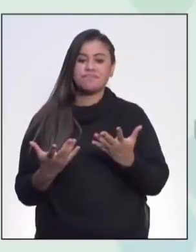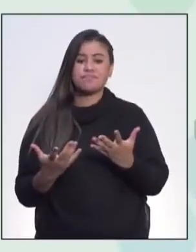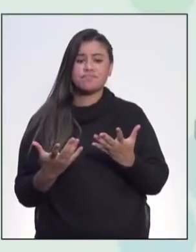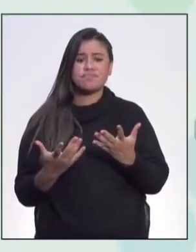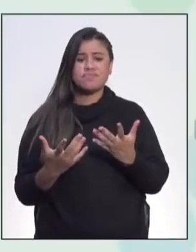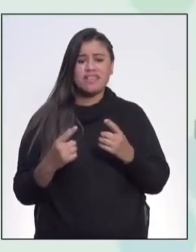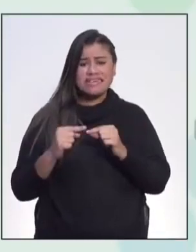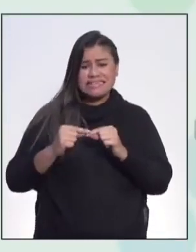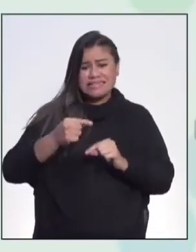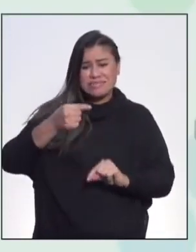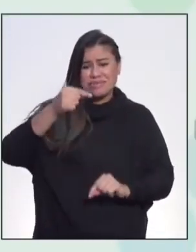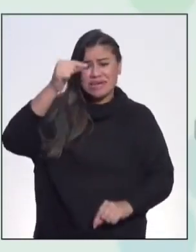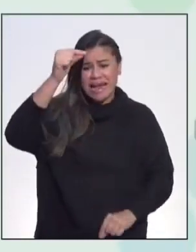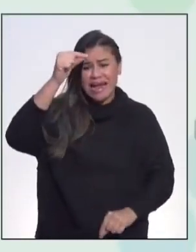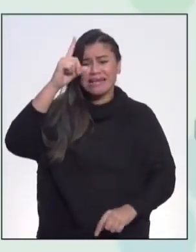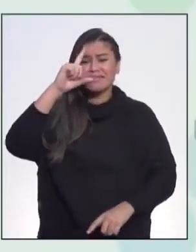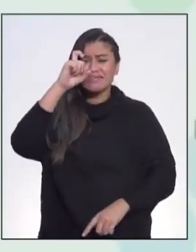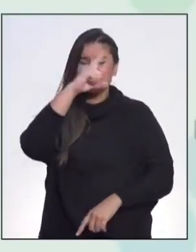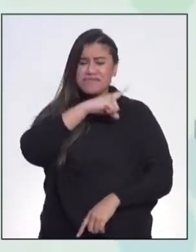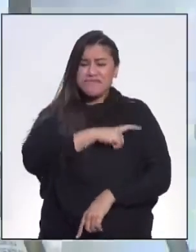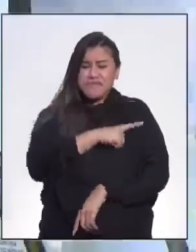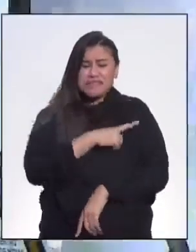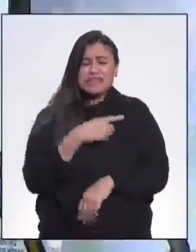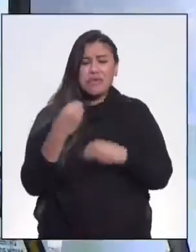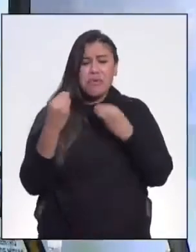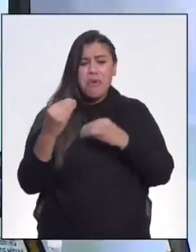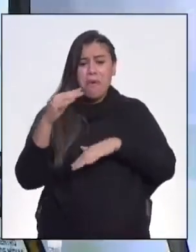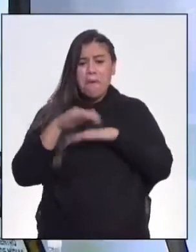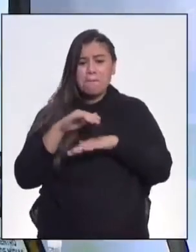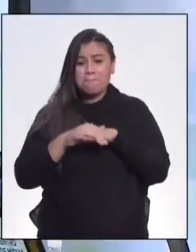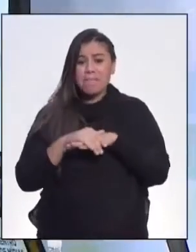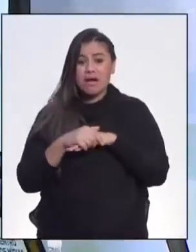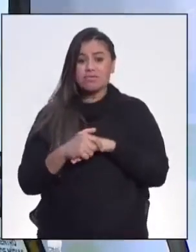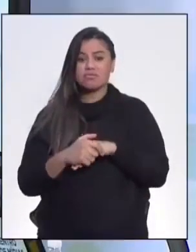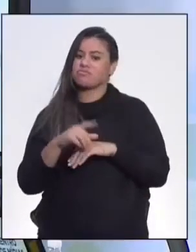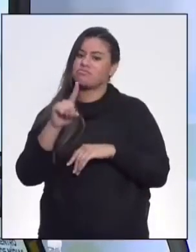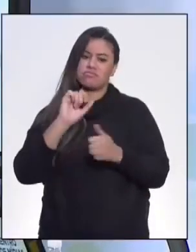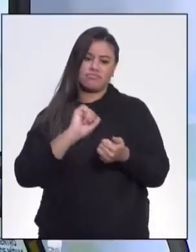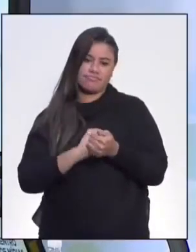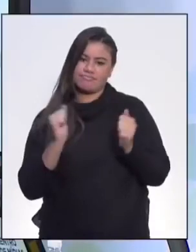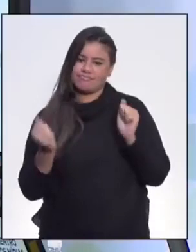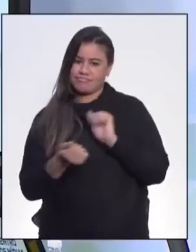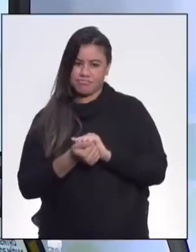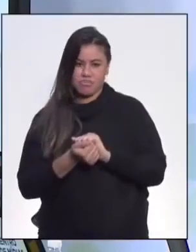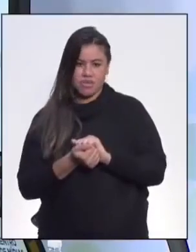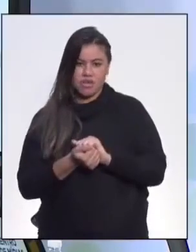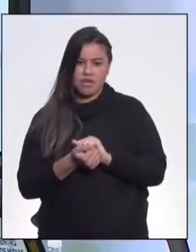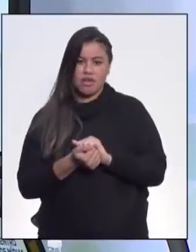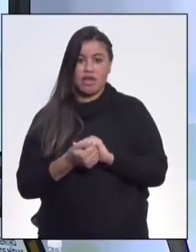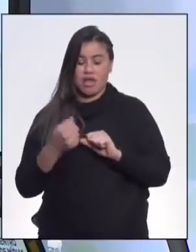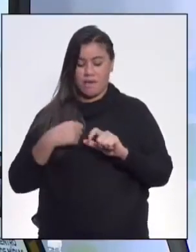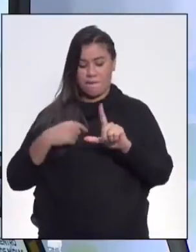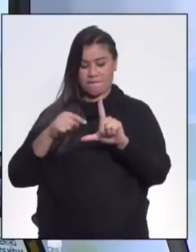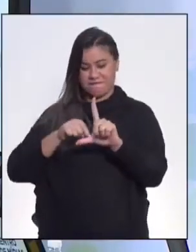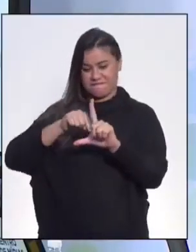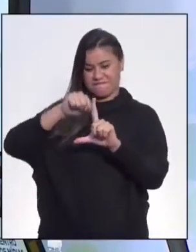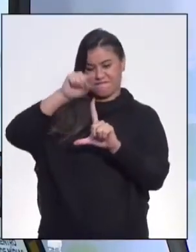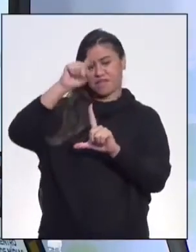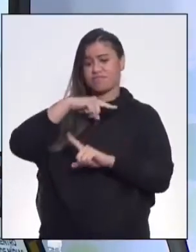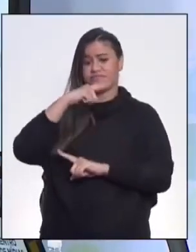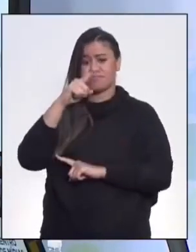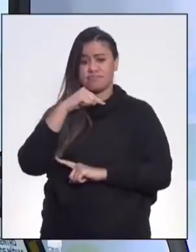ficou muito grande, eu vi que você teve dificuldade aí. Como que você vai fazer? Você tem que se adequar, tá bom? Claro, eu não podia pegar uma régua e marcar 32 unidades,